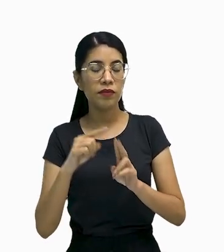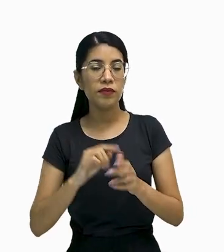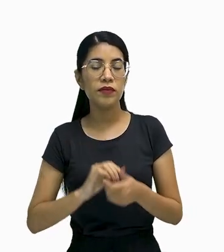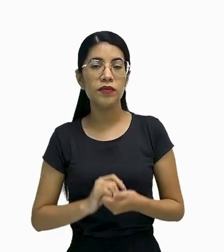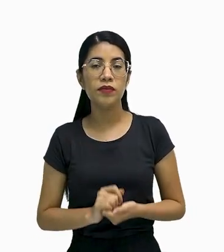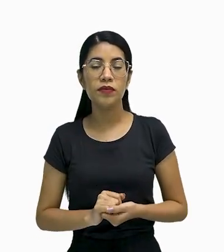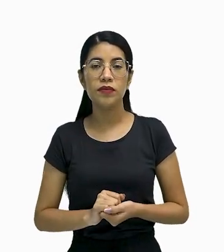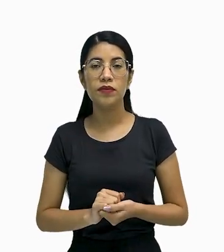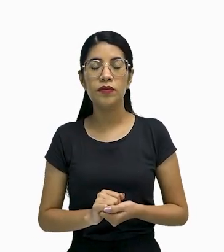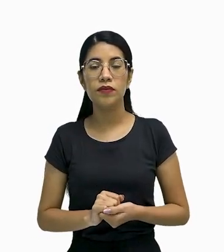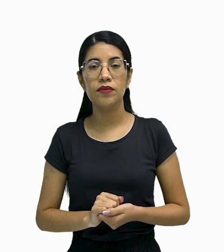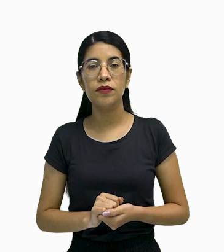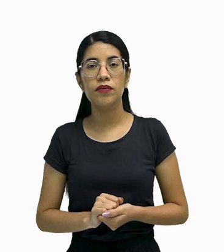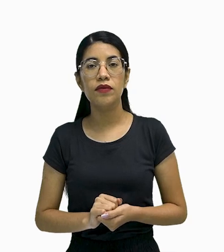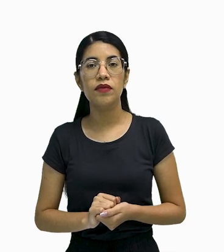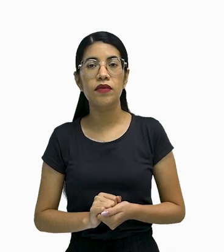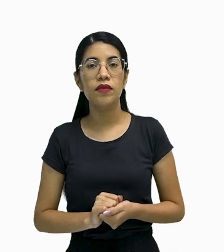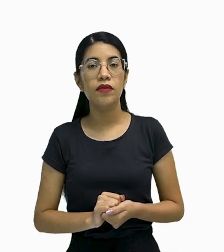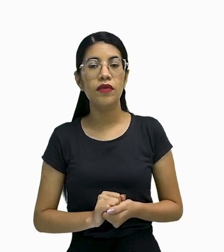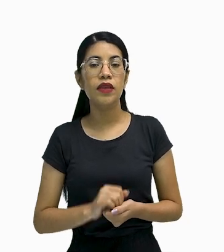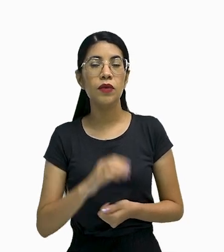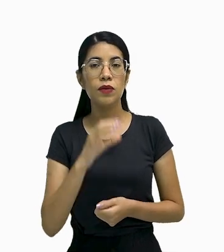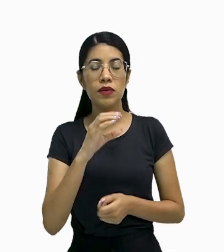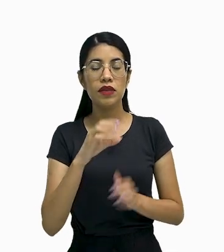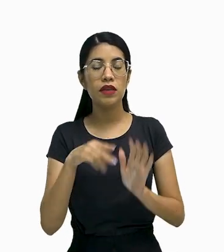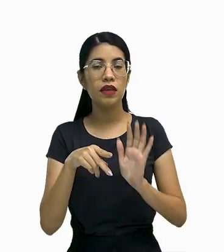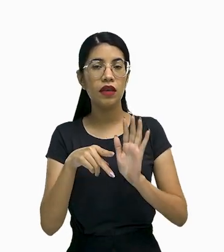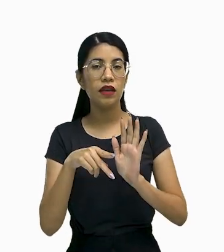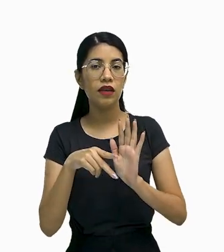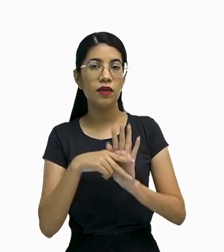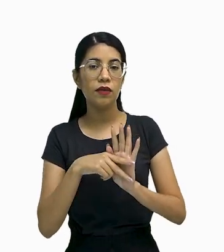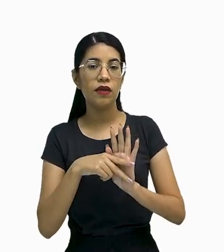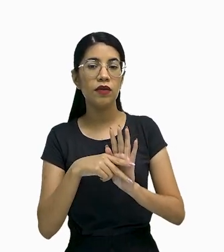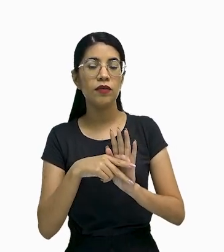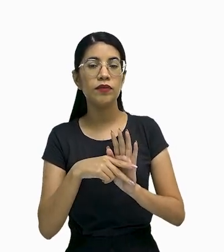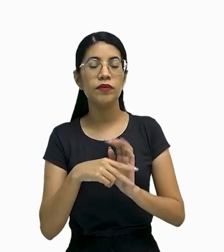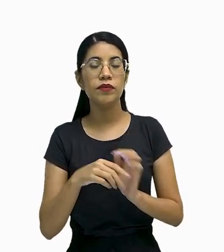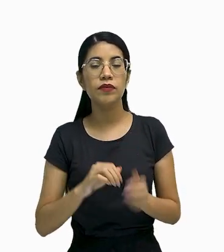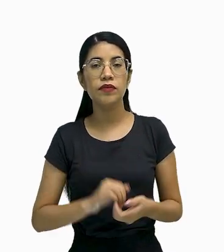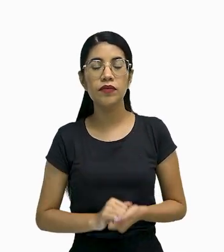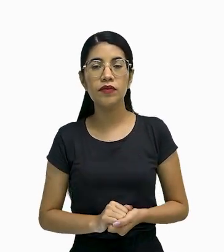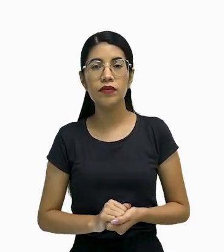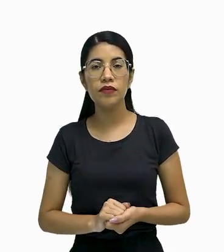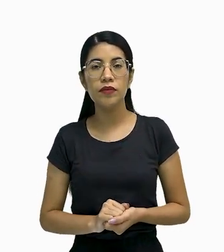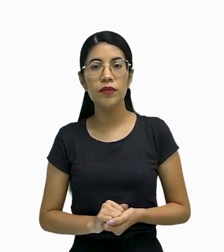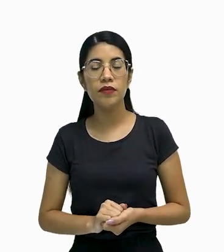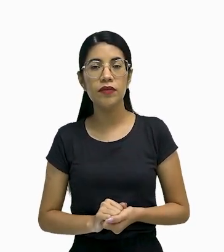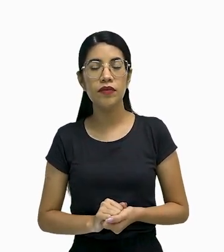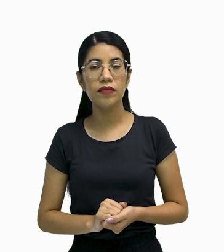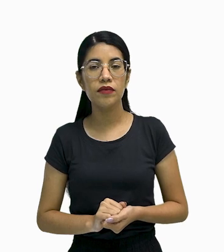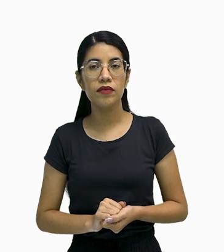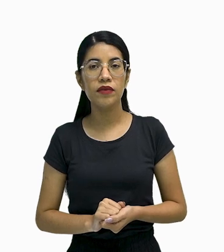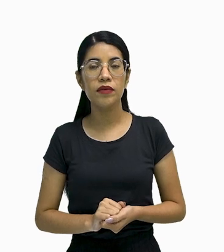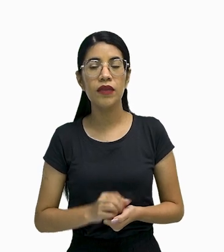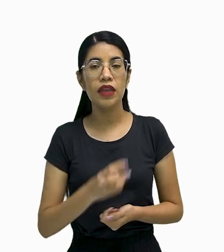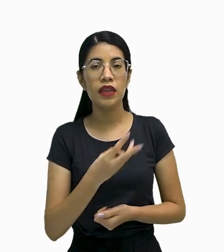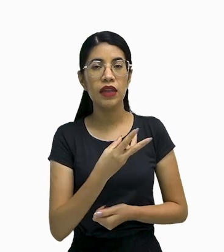bom? Então, olha só. Comprimento, então, é igual a quem? 120 vezes 3, que é igual